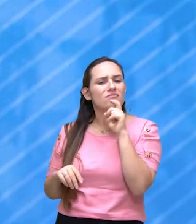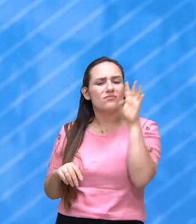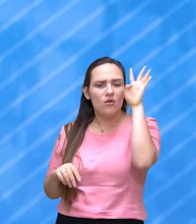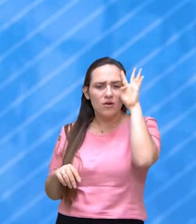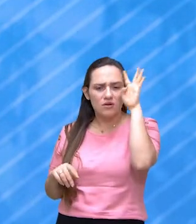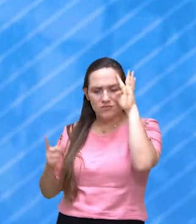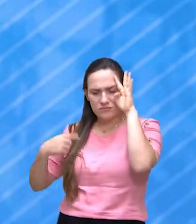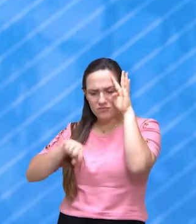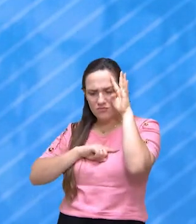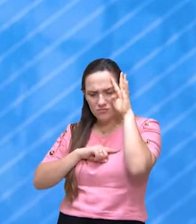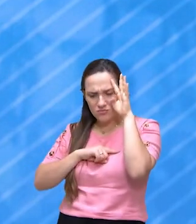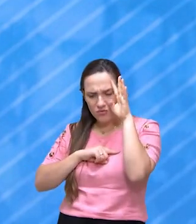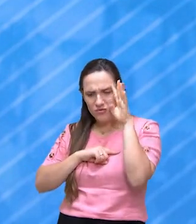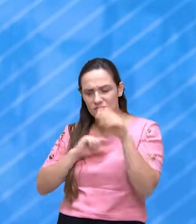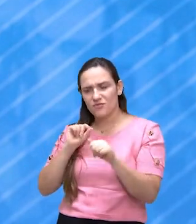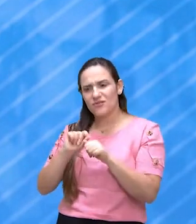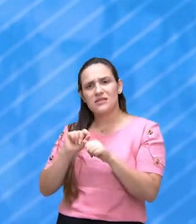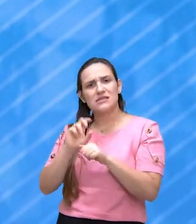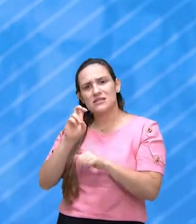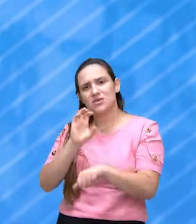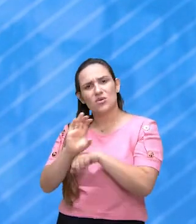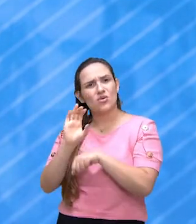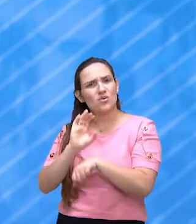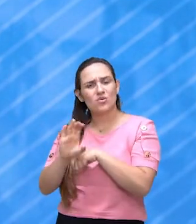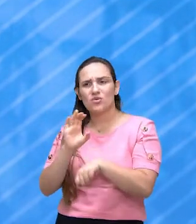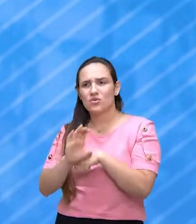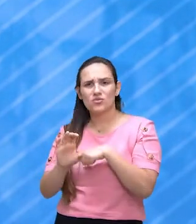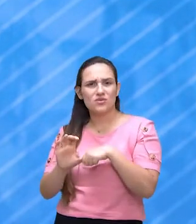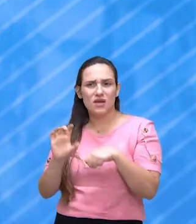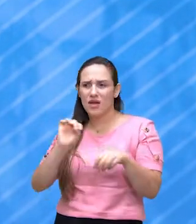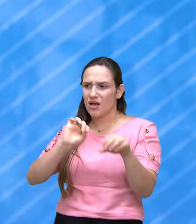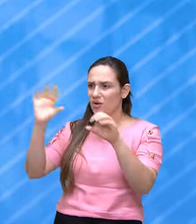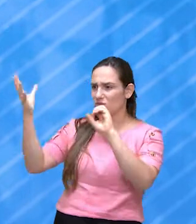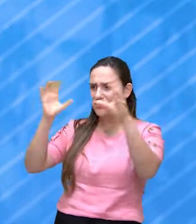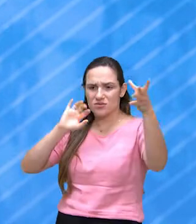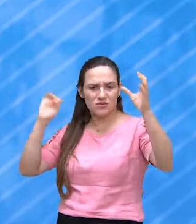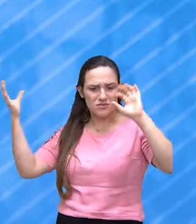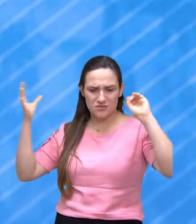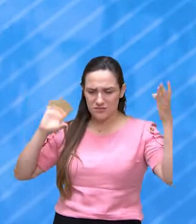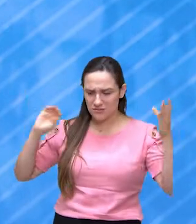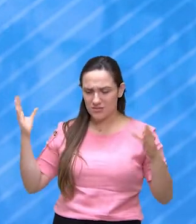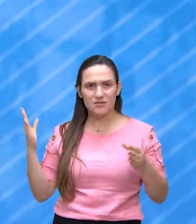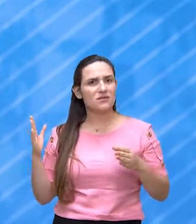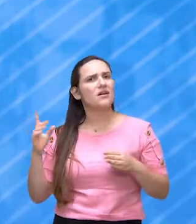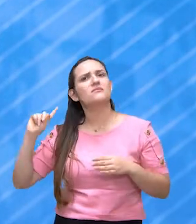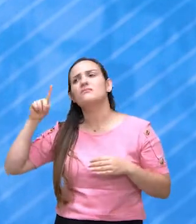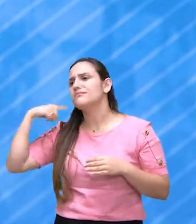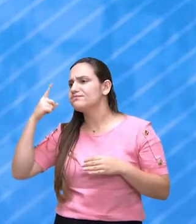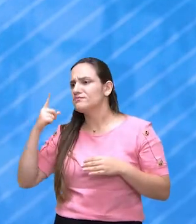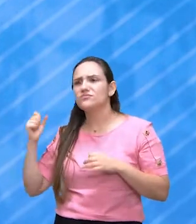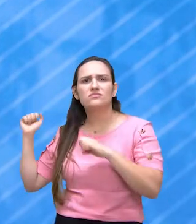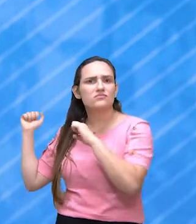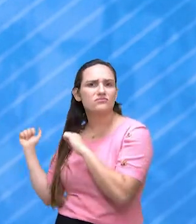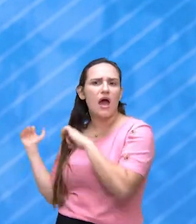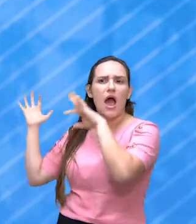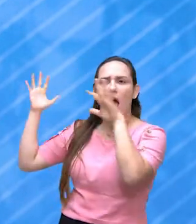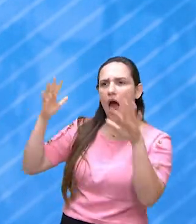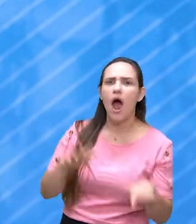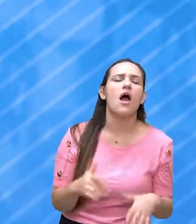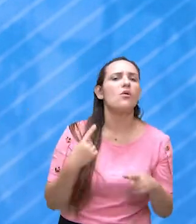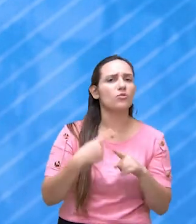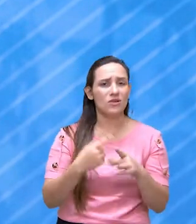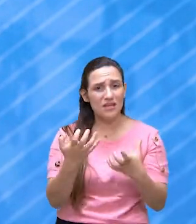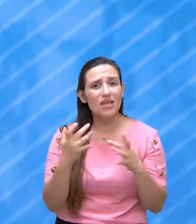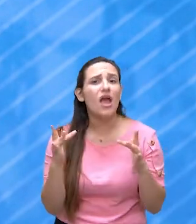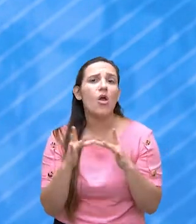o dia mais frio que fez aqui numa quarta-feira a gente tava com cinco cursos simultâneo cinco eventos acontecendo e os advogados lá